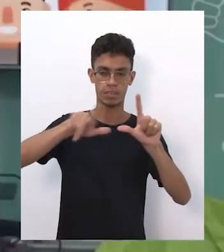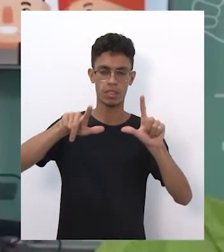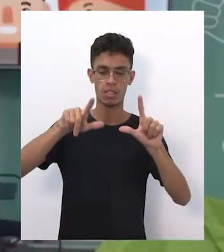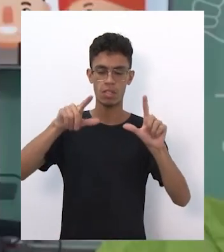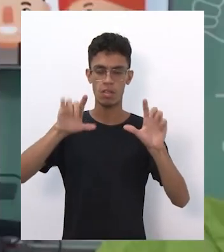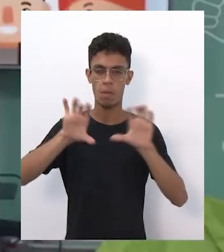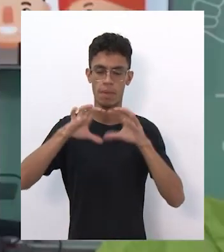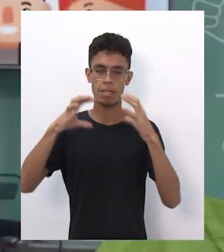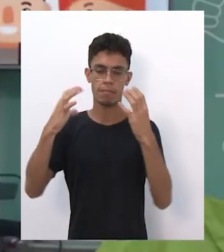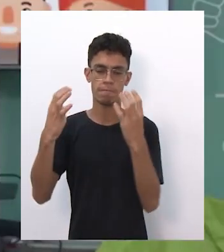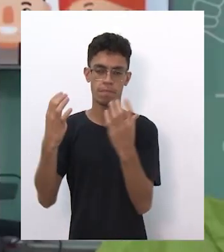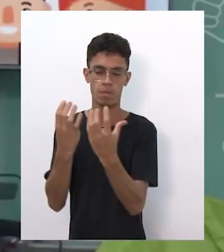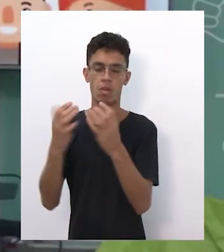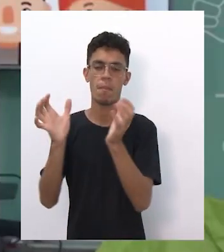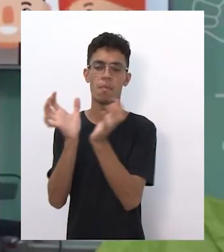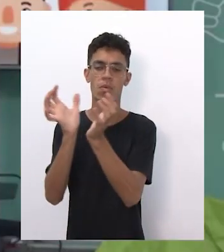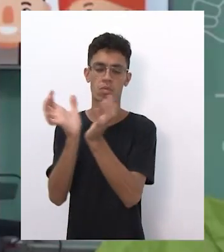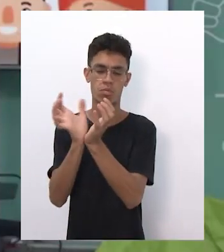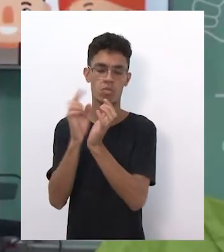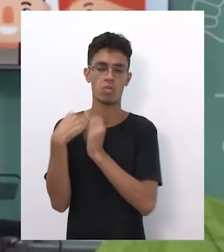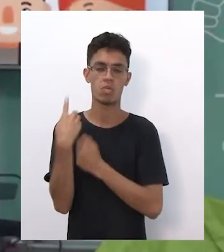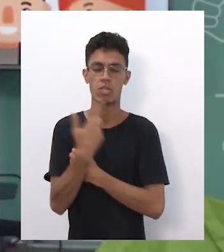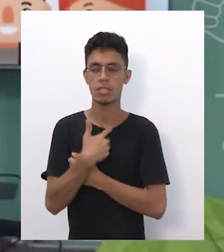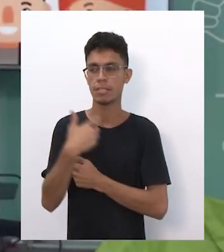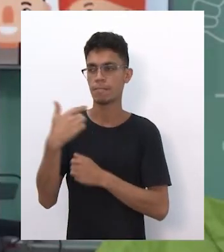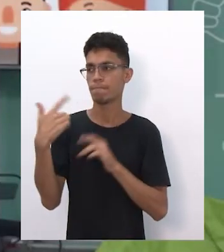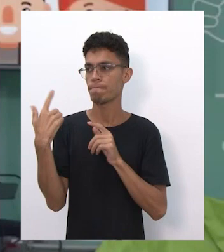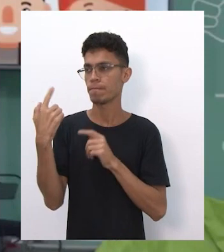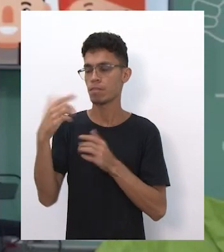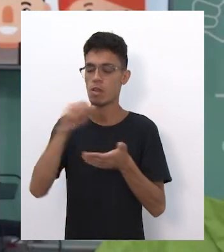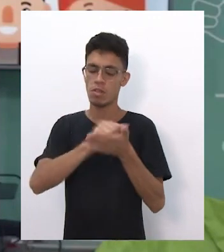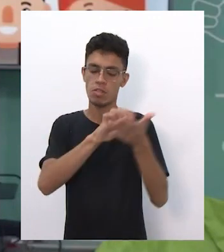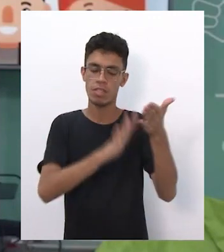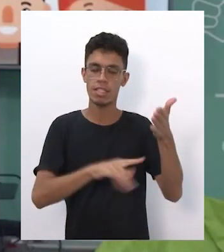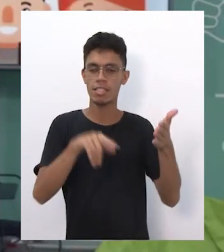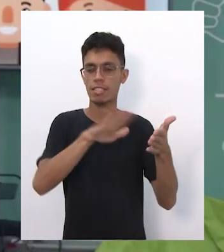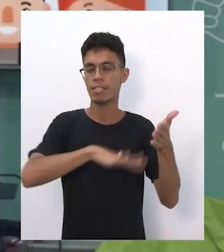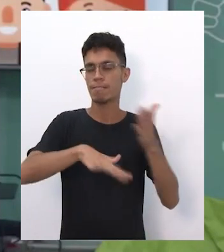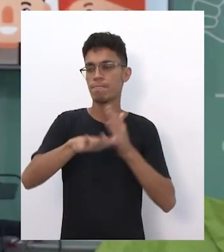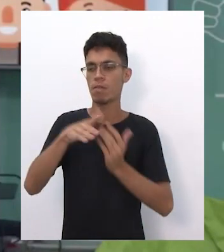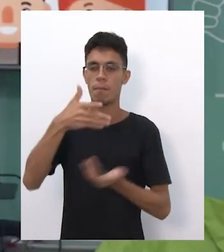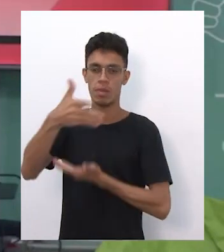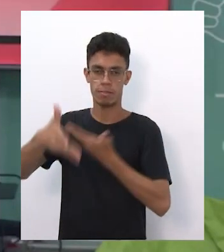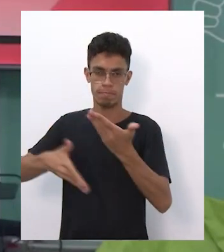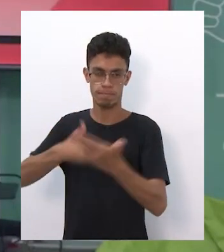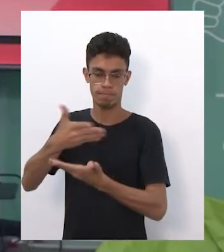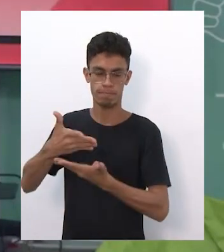isso, a gente certamente consegue fazer com que uma atividade seja bastante interativa.